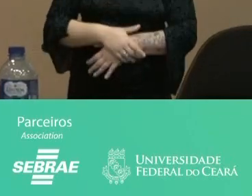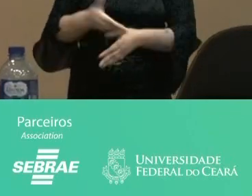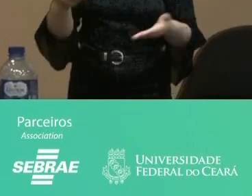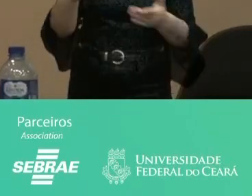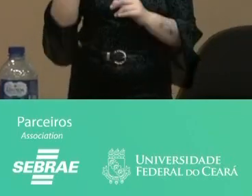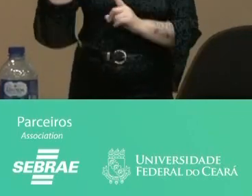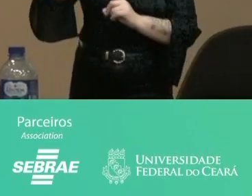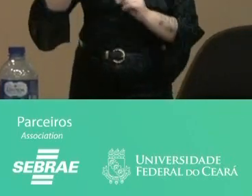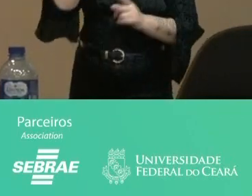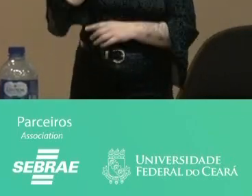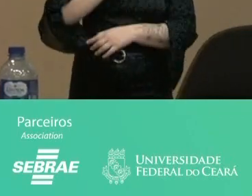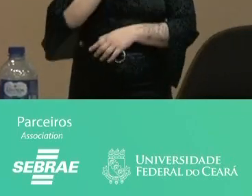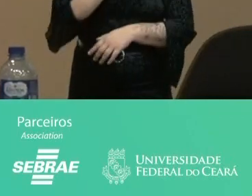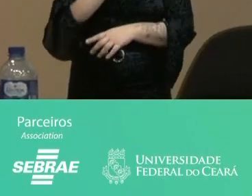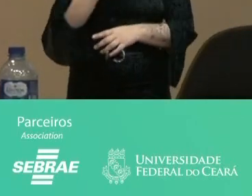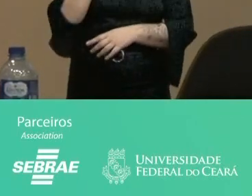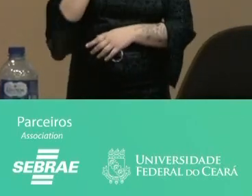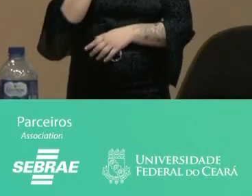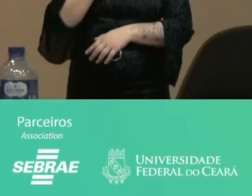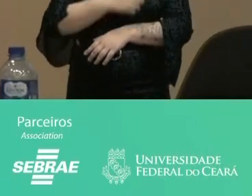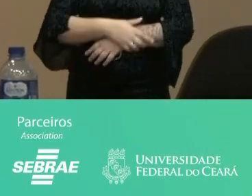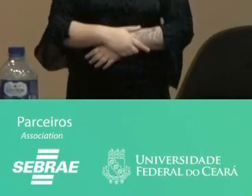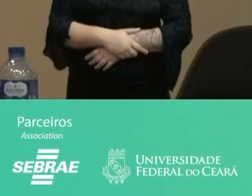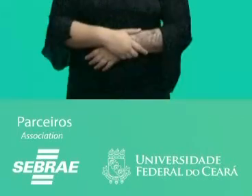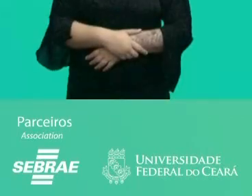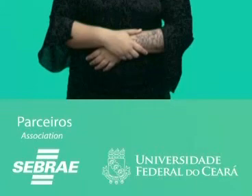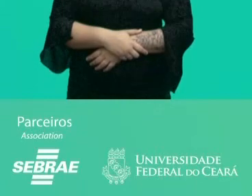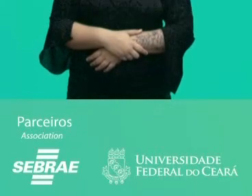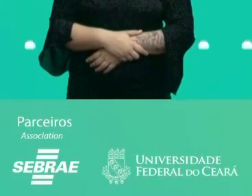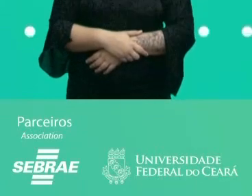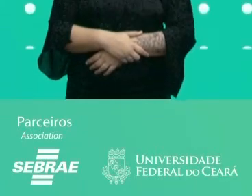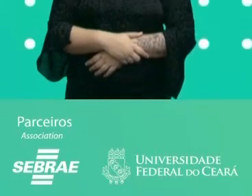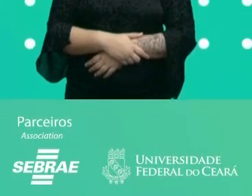favor. is here.